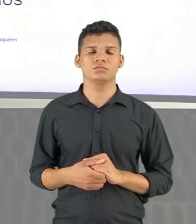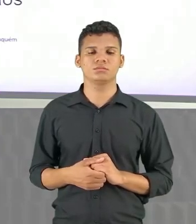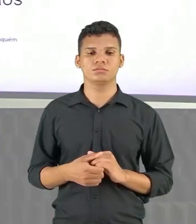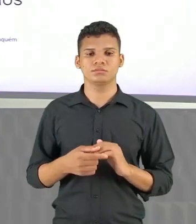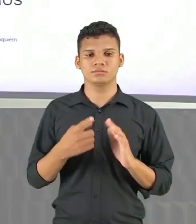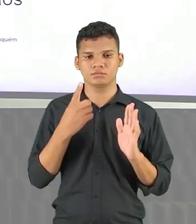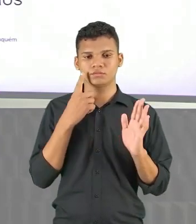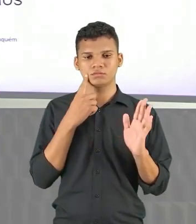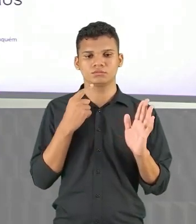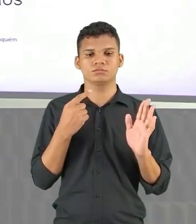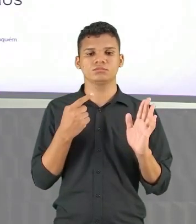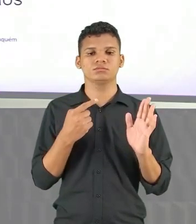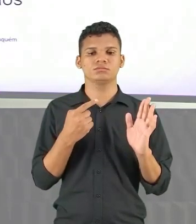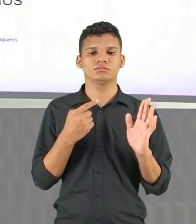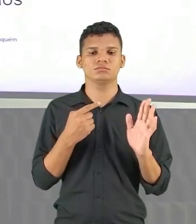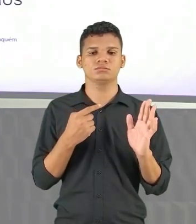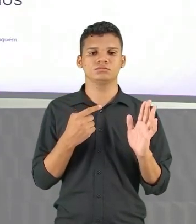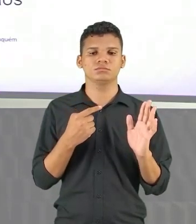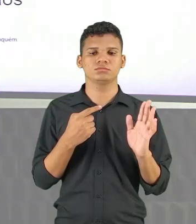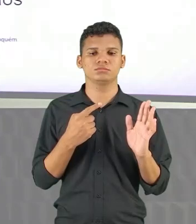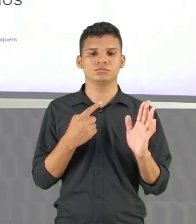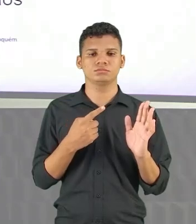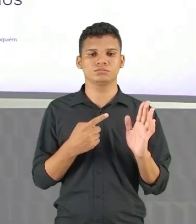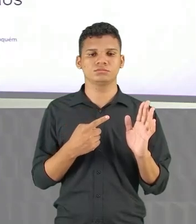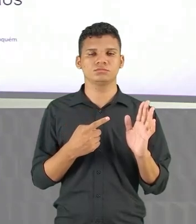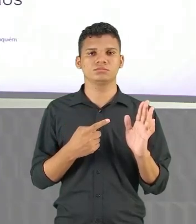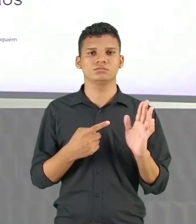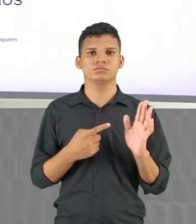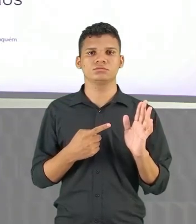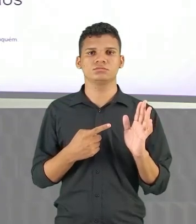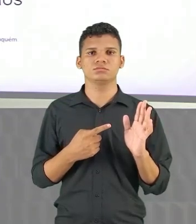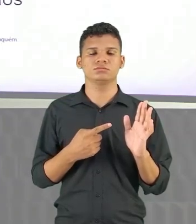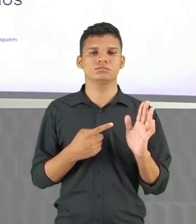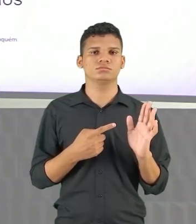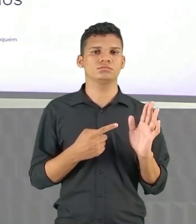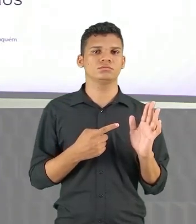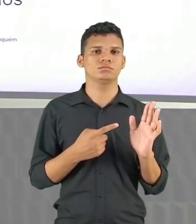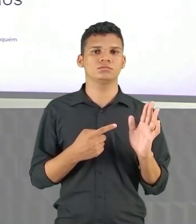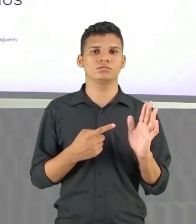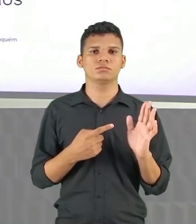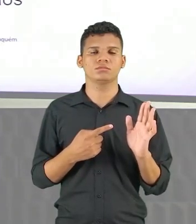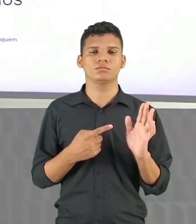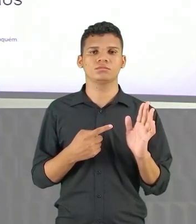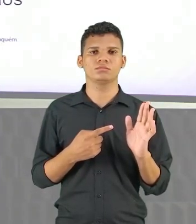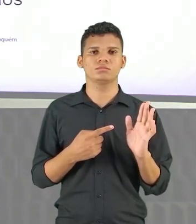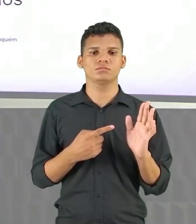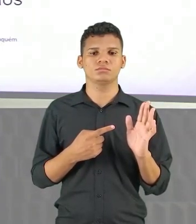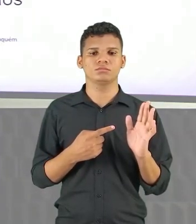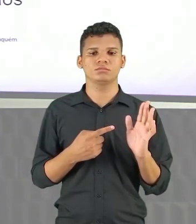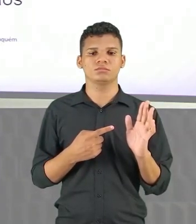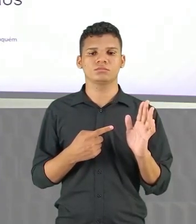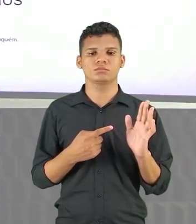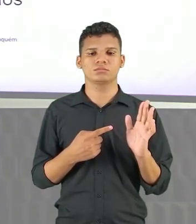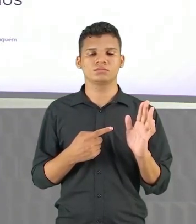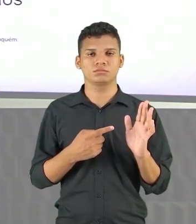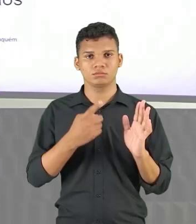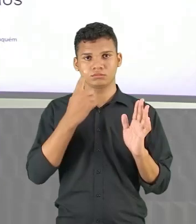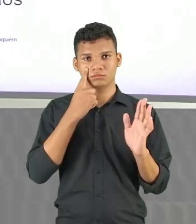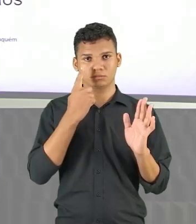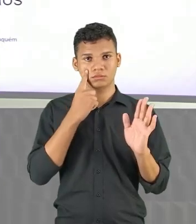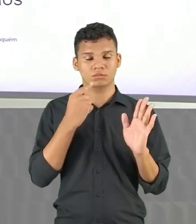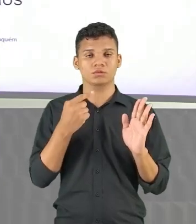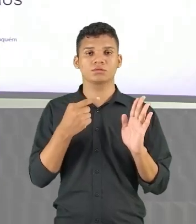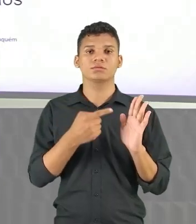tenha revelado. A flor, mesmo nas trevas, se trai pelo seu perfume. A fonte do deserto, escondida entre